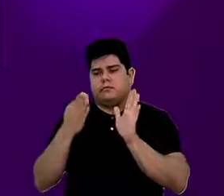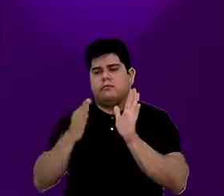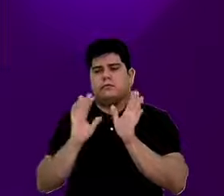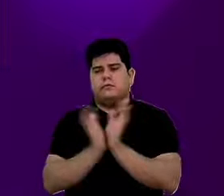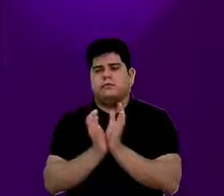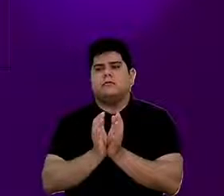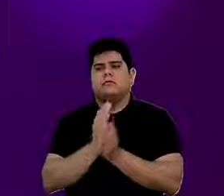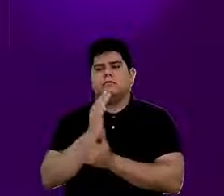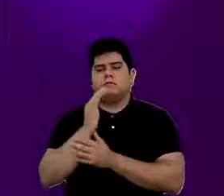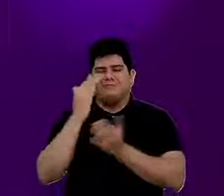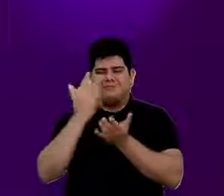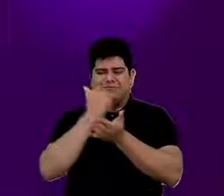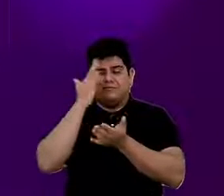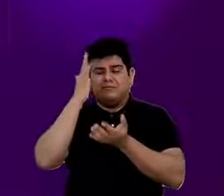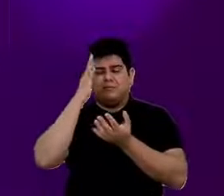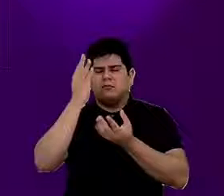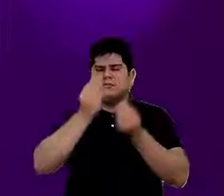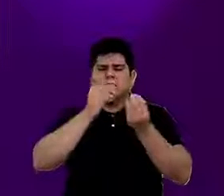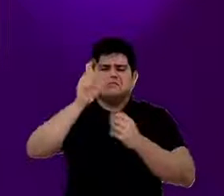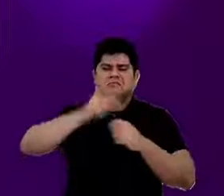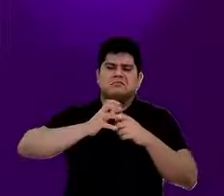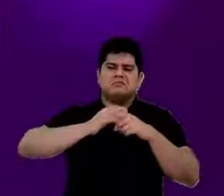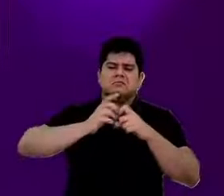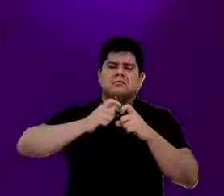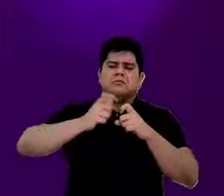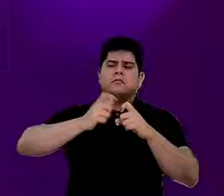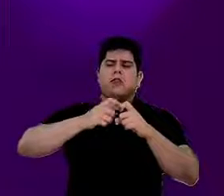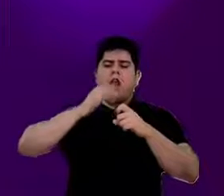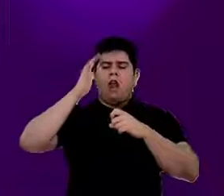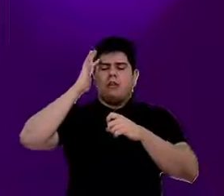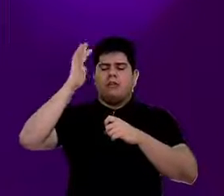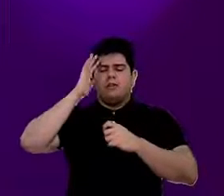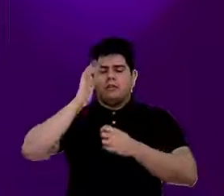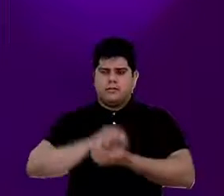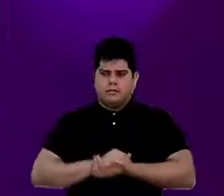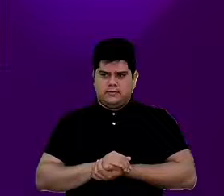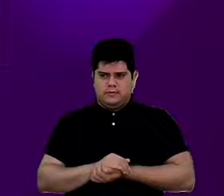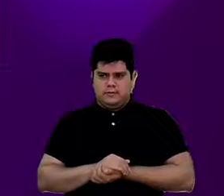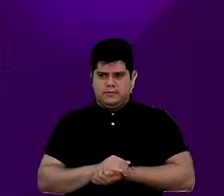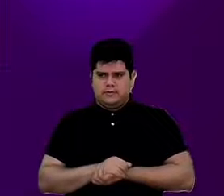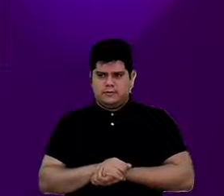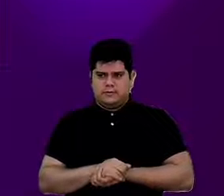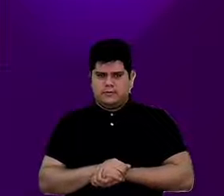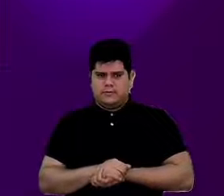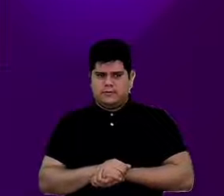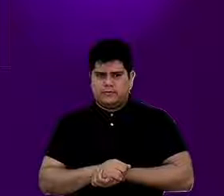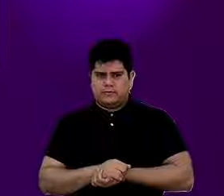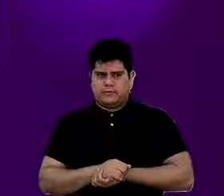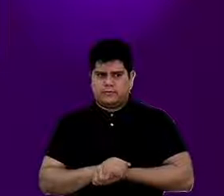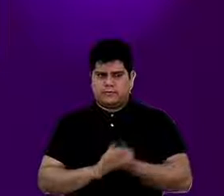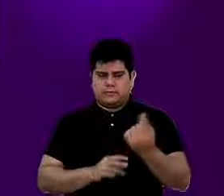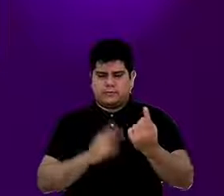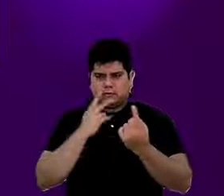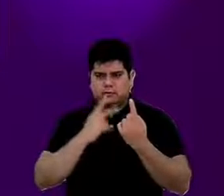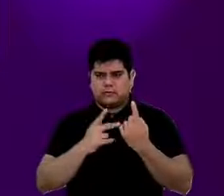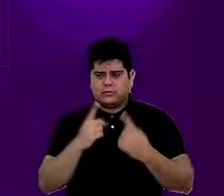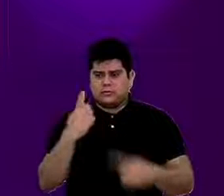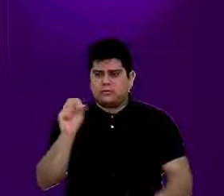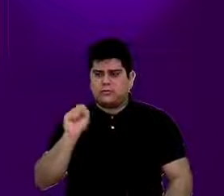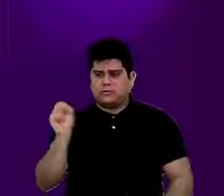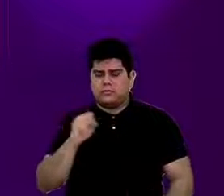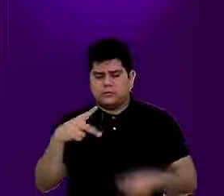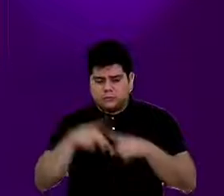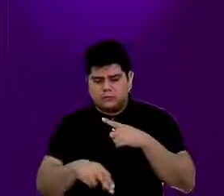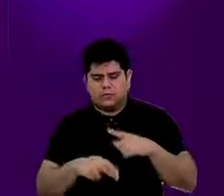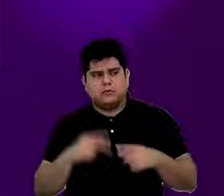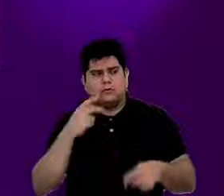livro Como os Médicos Pensam, ele nos diz que os pacientes são interrompidos, em média, a cada 18 segundos. E